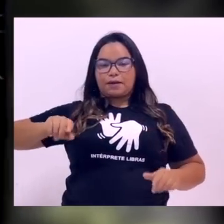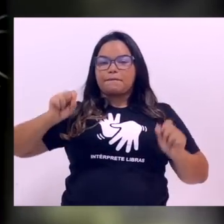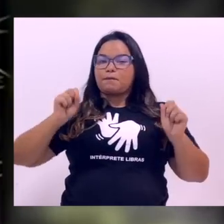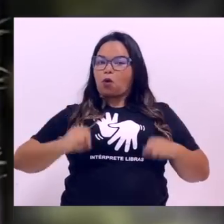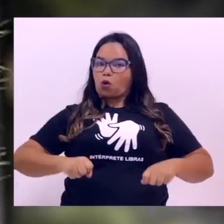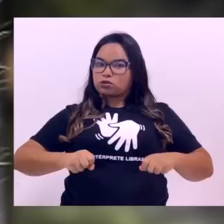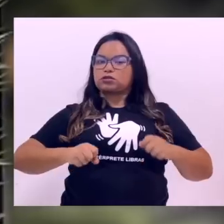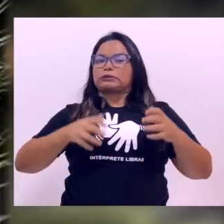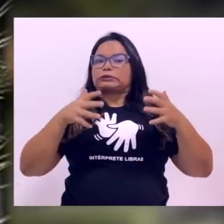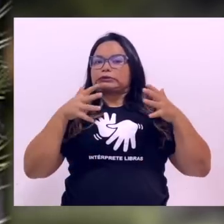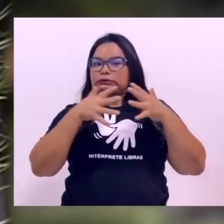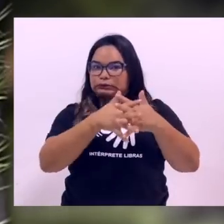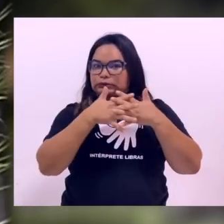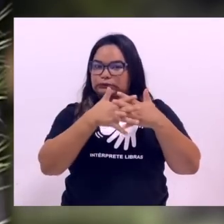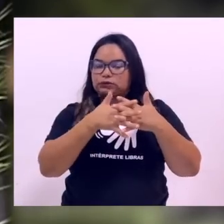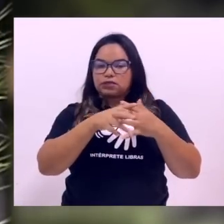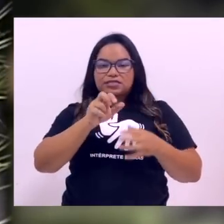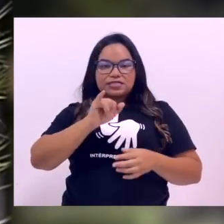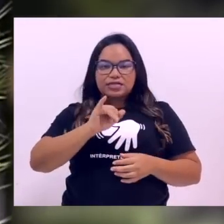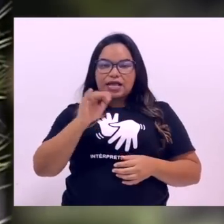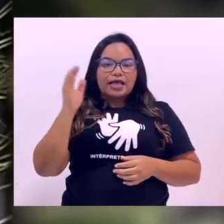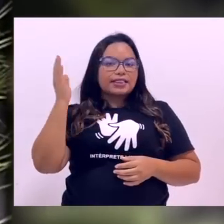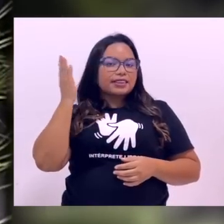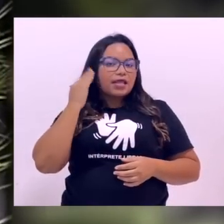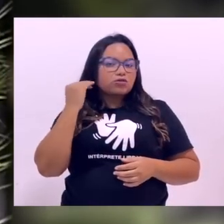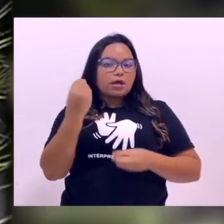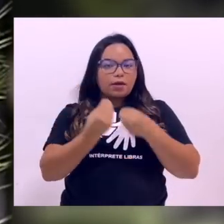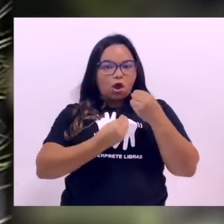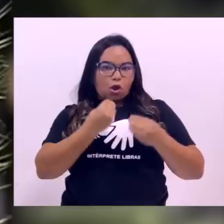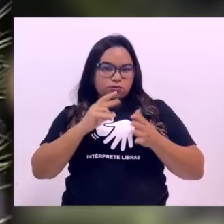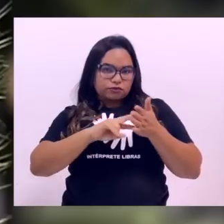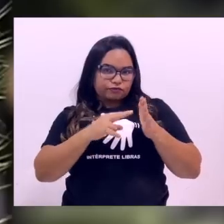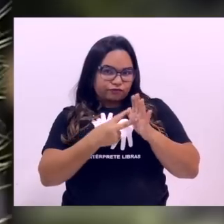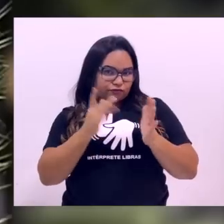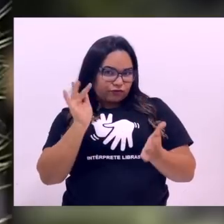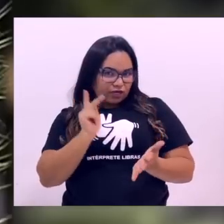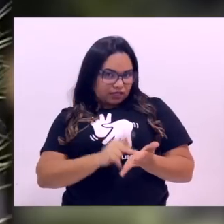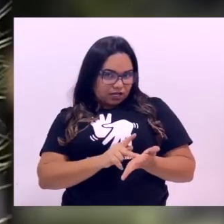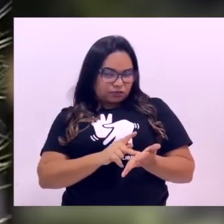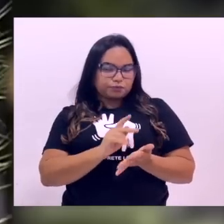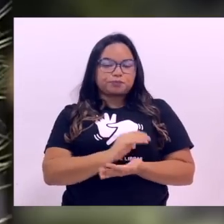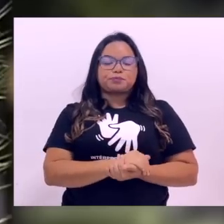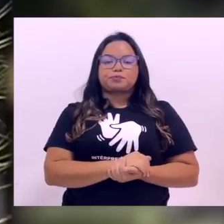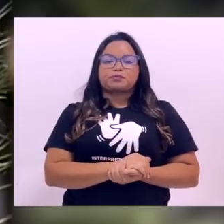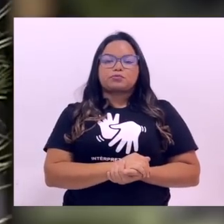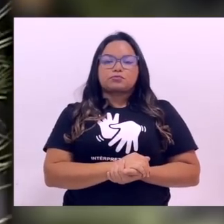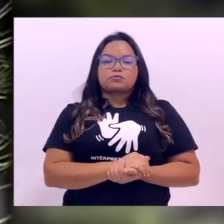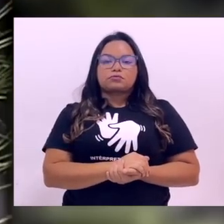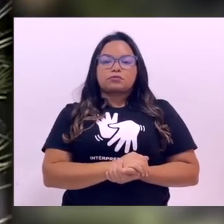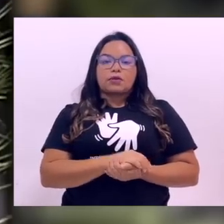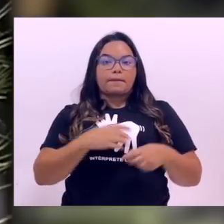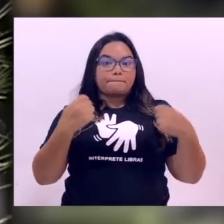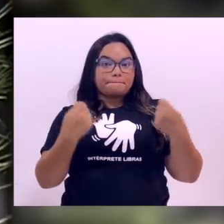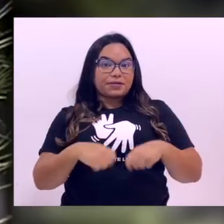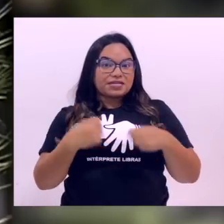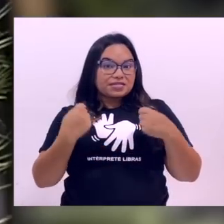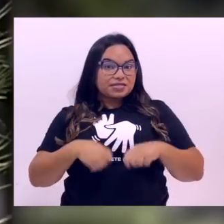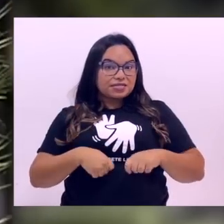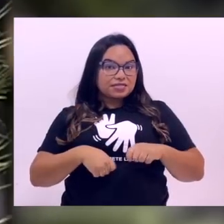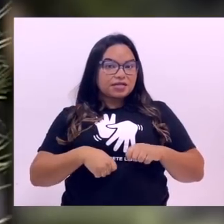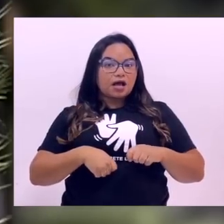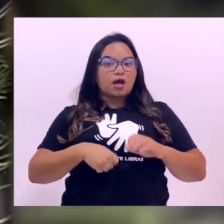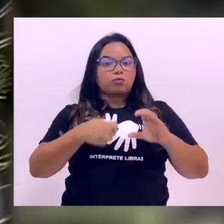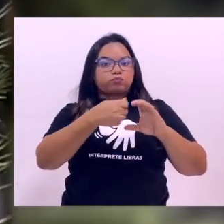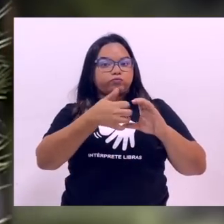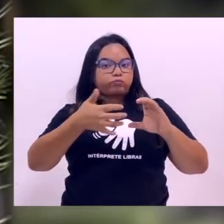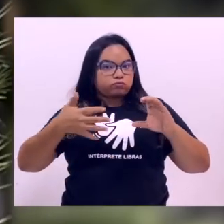Bíblia e podemos nos confundir se não aplicarmos os princípios corretos para o que estamos escutando. Nós